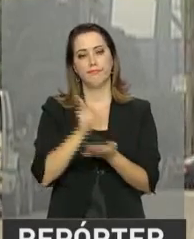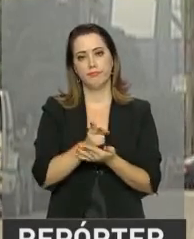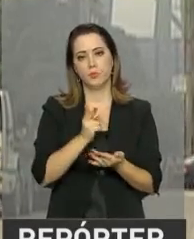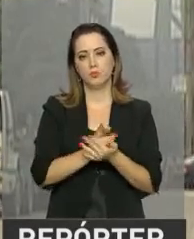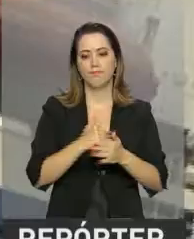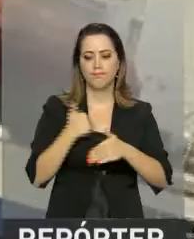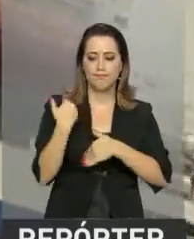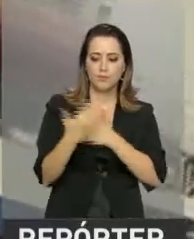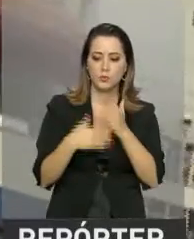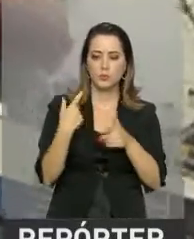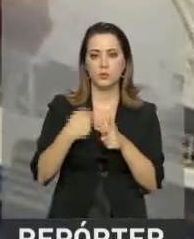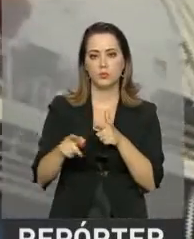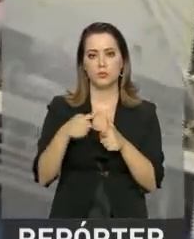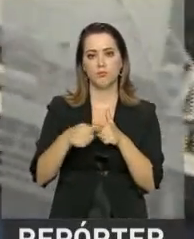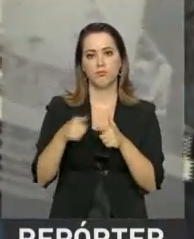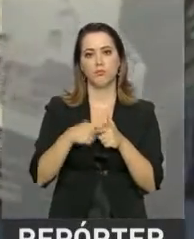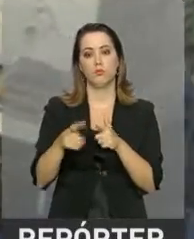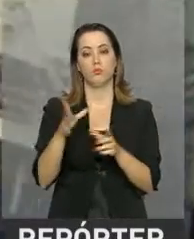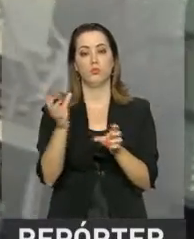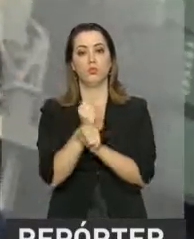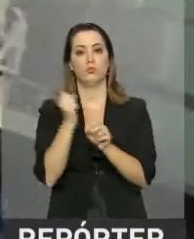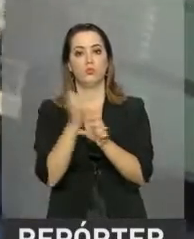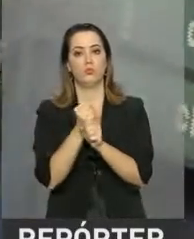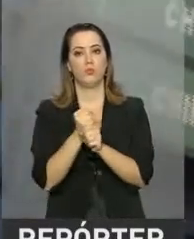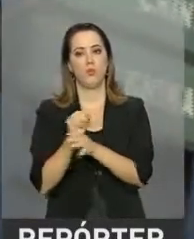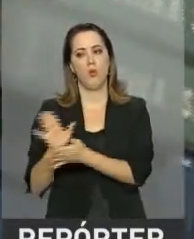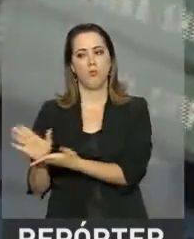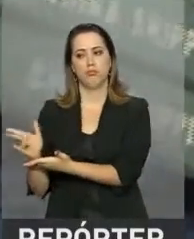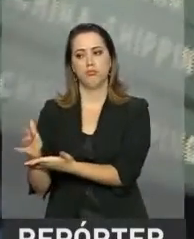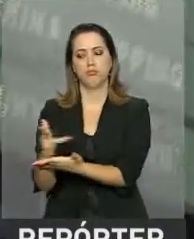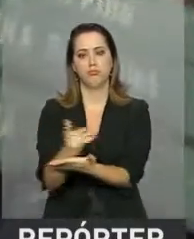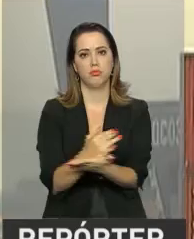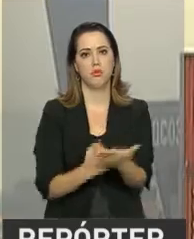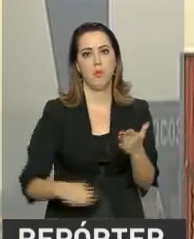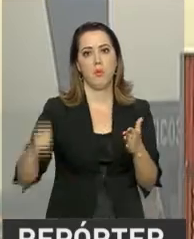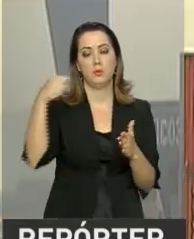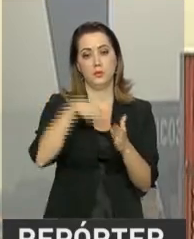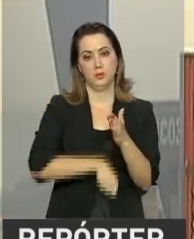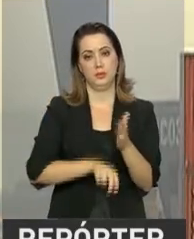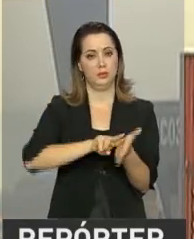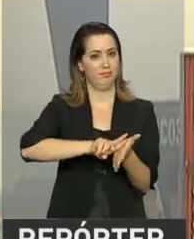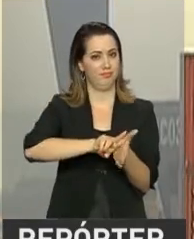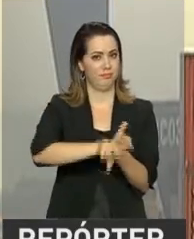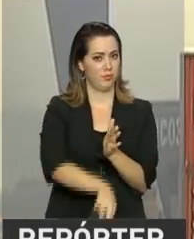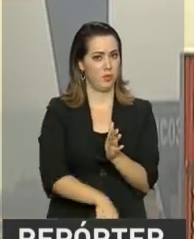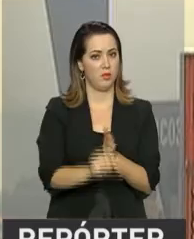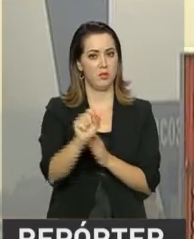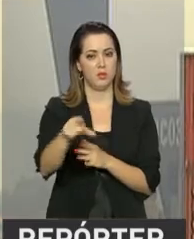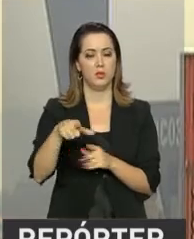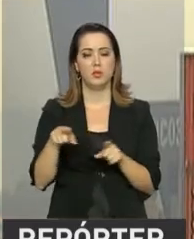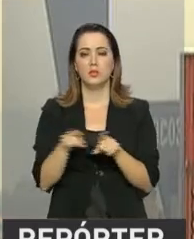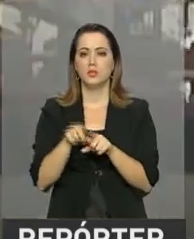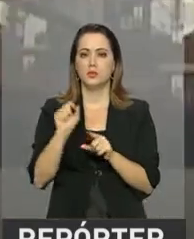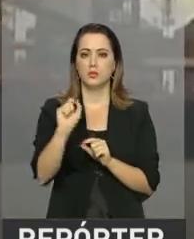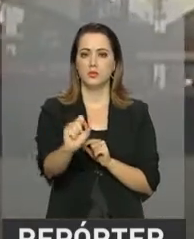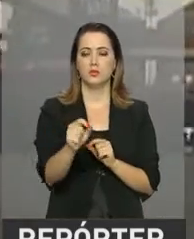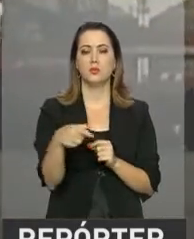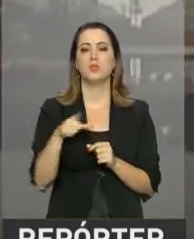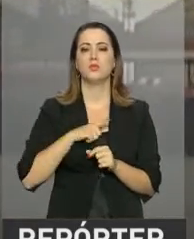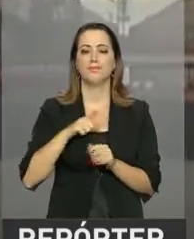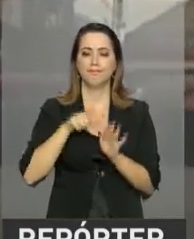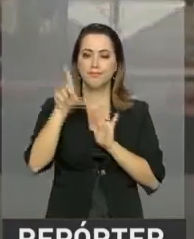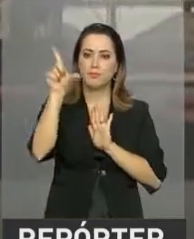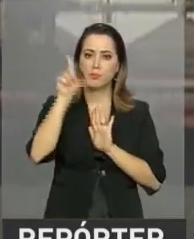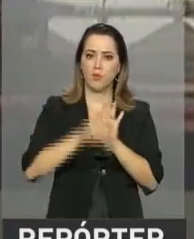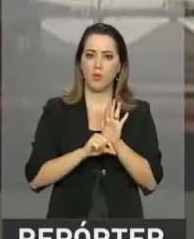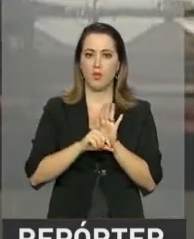contas públicas. A arrecadação de impostos como o de importação, de renda e sobre produtos industrializados teve